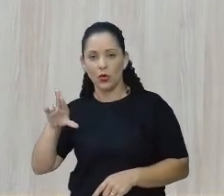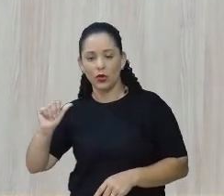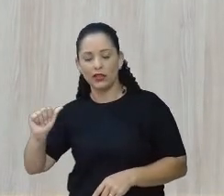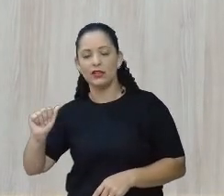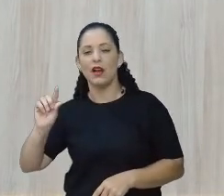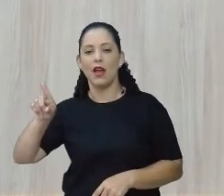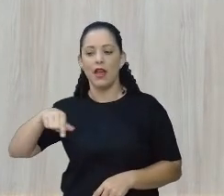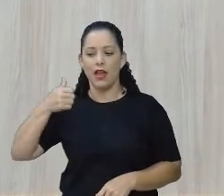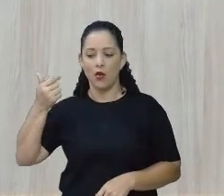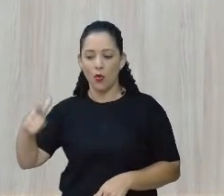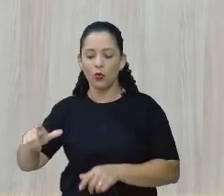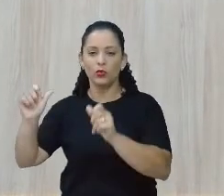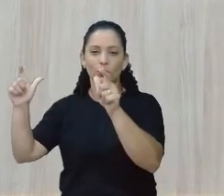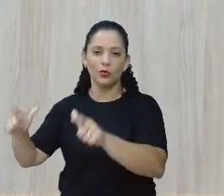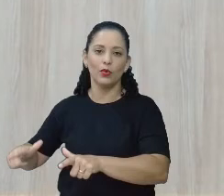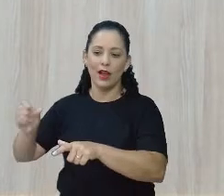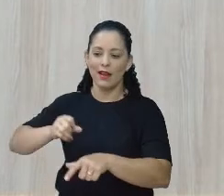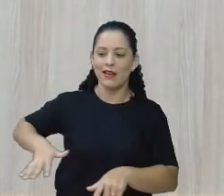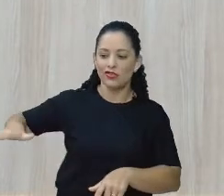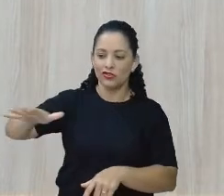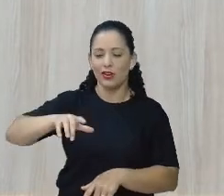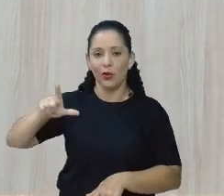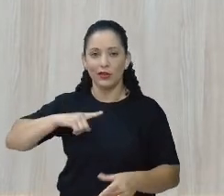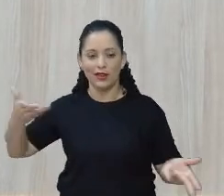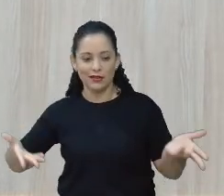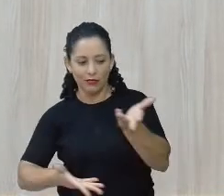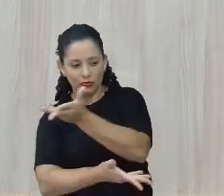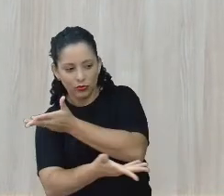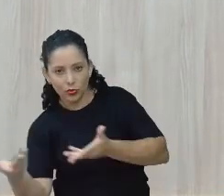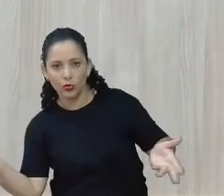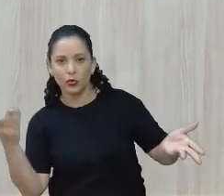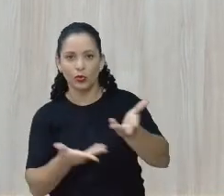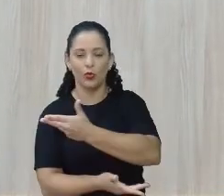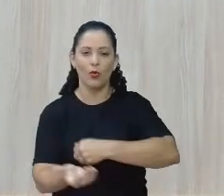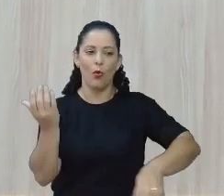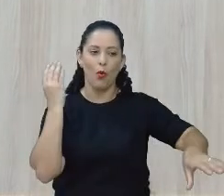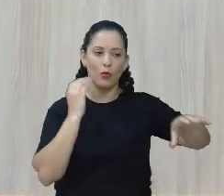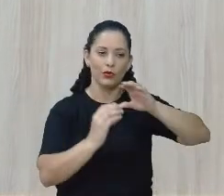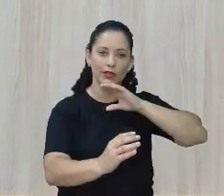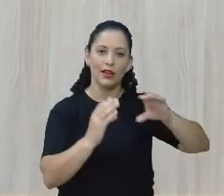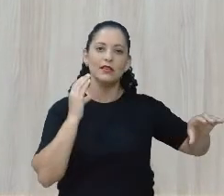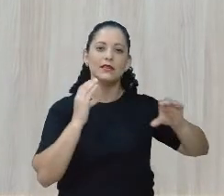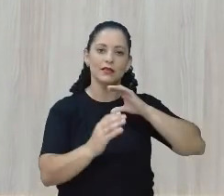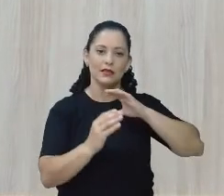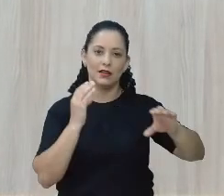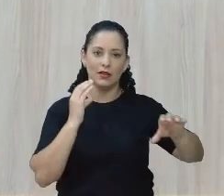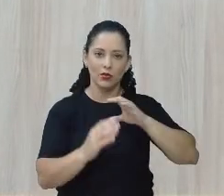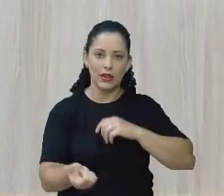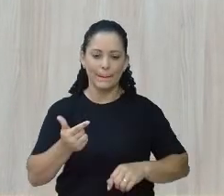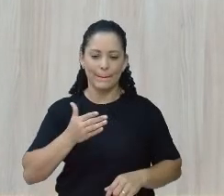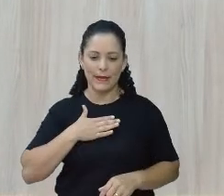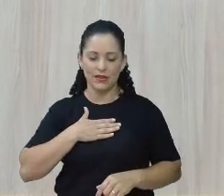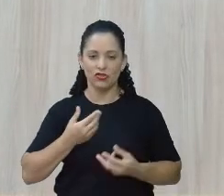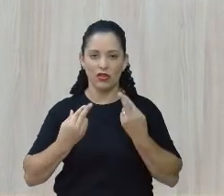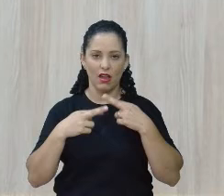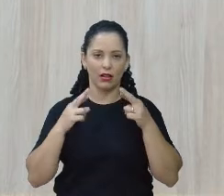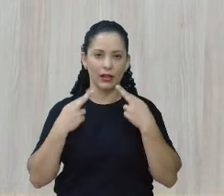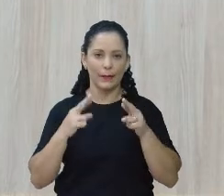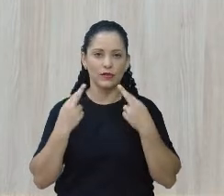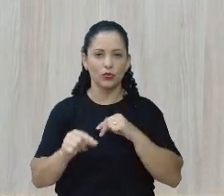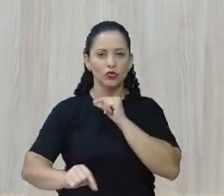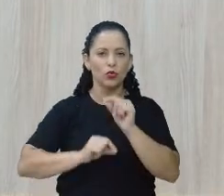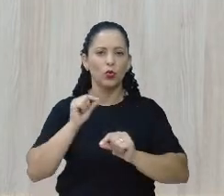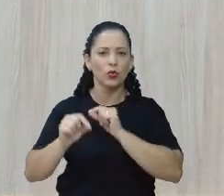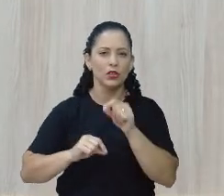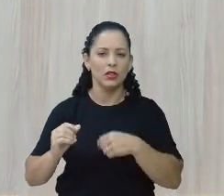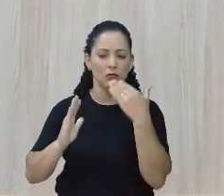outra, esse outro lugar que vai fazer a minha comunicação, ou seja, lidar com as minhas queixas, com as minhas necessidades